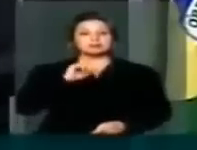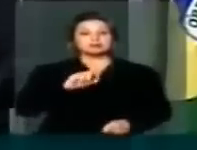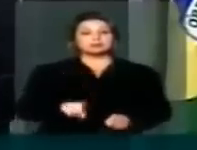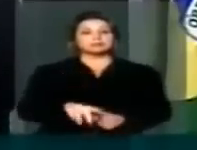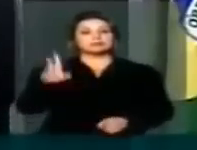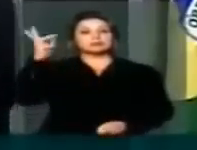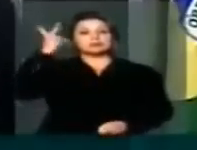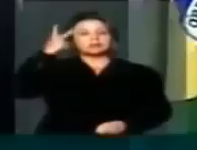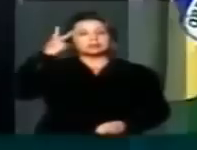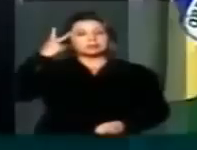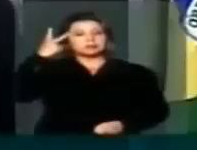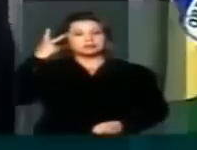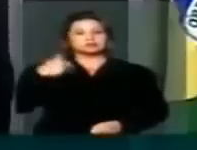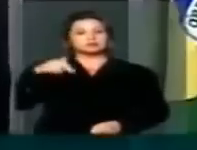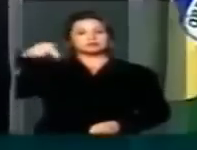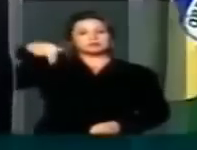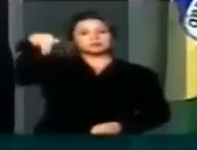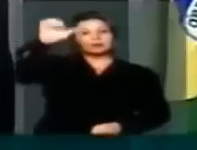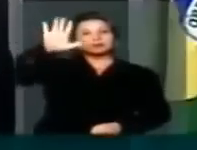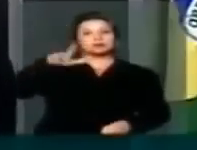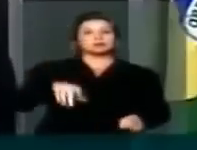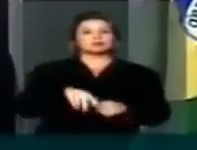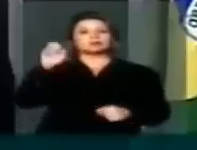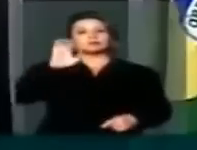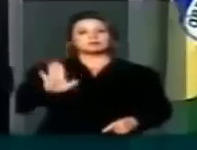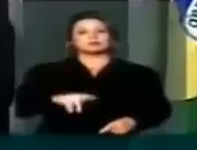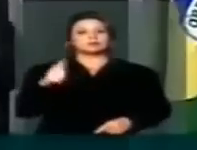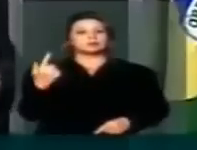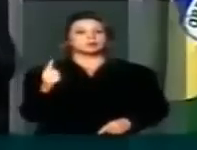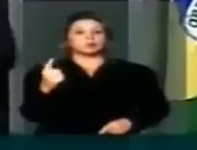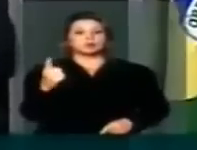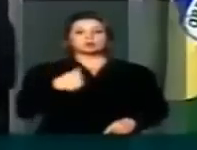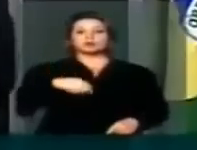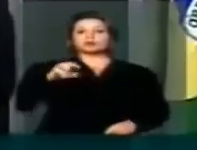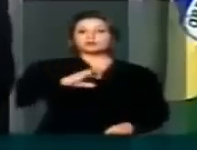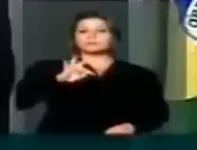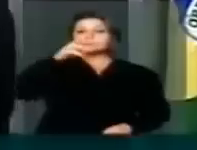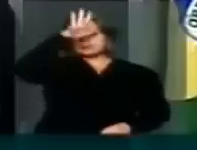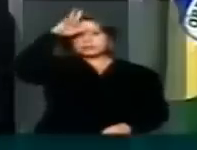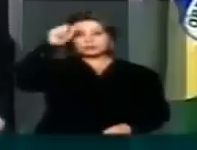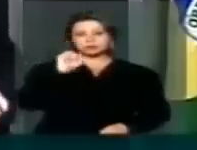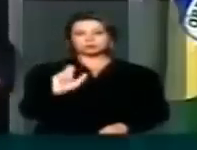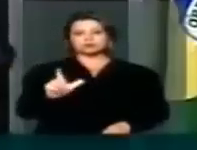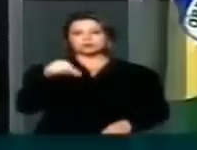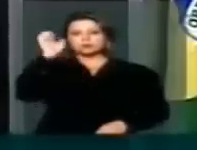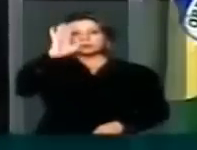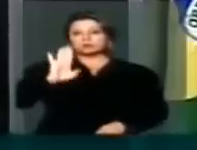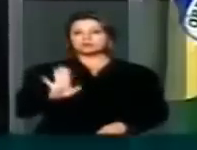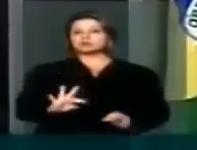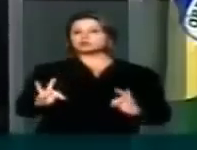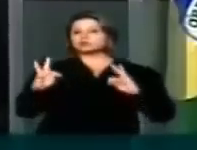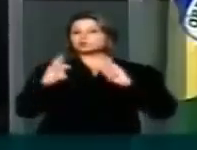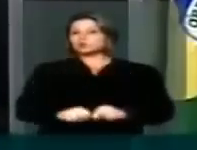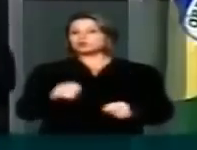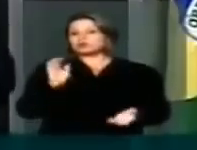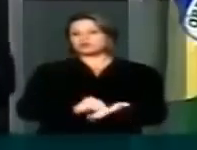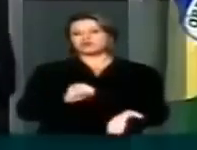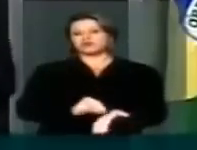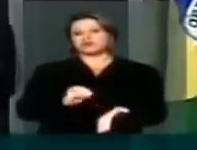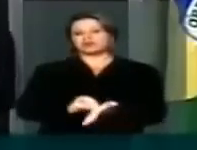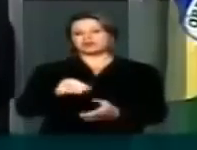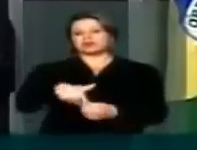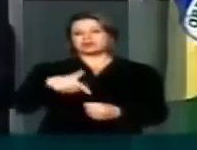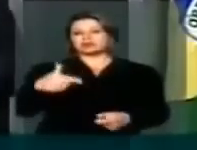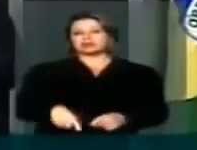Gerais, lá em São Paulo, no Nordeste brasileiro, lá em Goiás, no Mato Grosso do Sul, no Brasil inteiro. O que